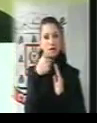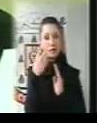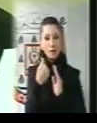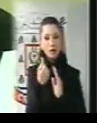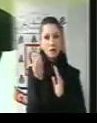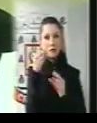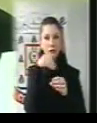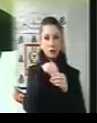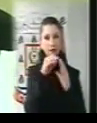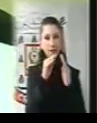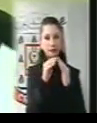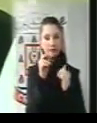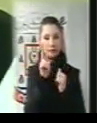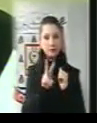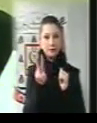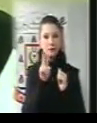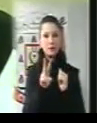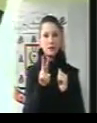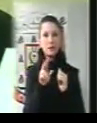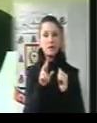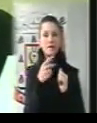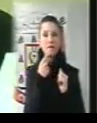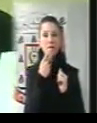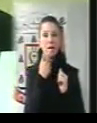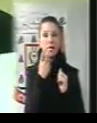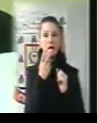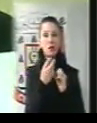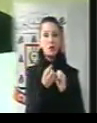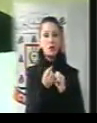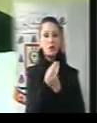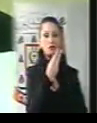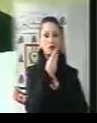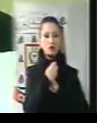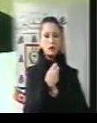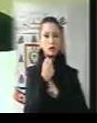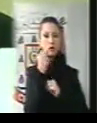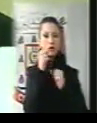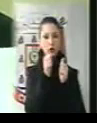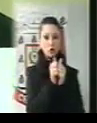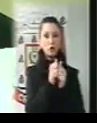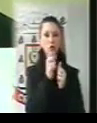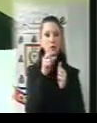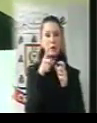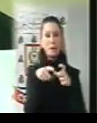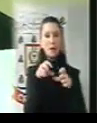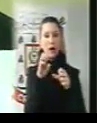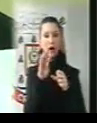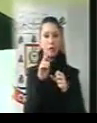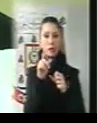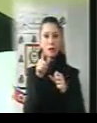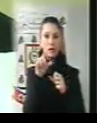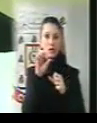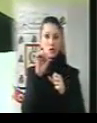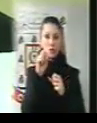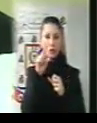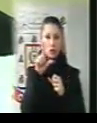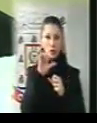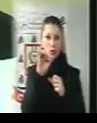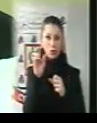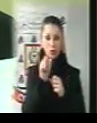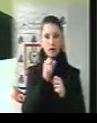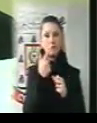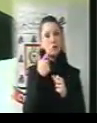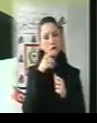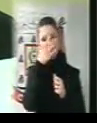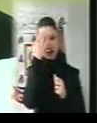Interno, que é relativo ao financiamento junto ao Badesc para o elevado do bairro São Luís. Em discussão.